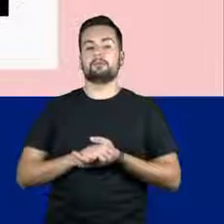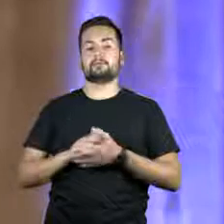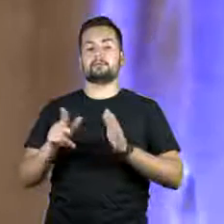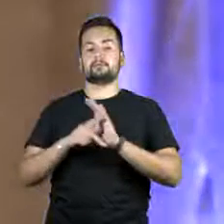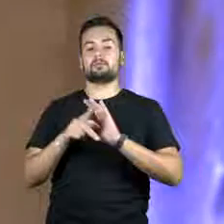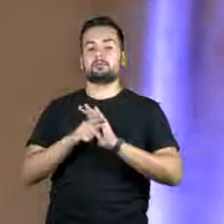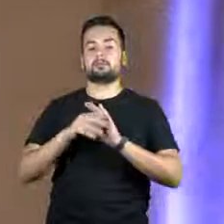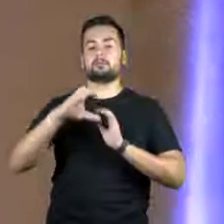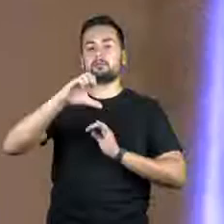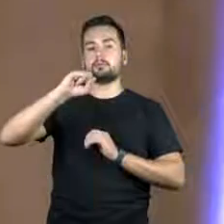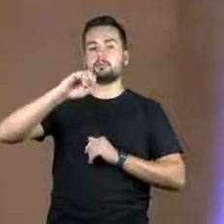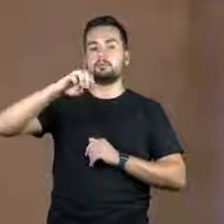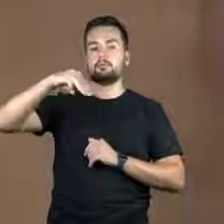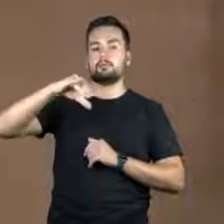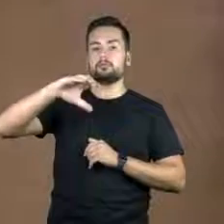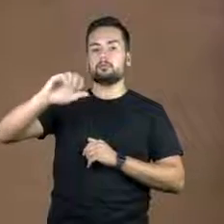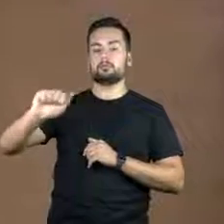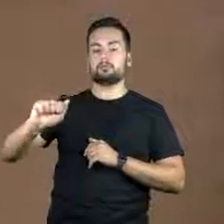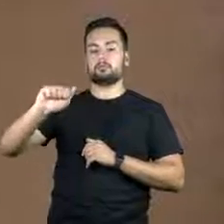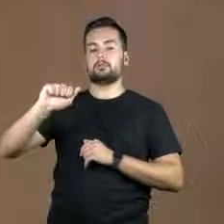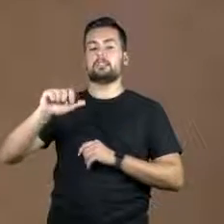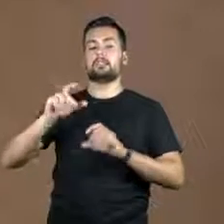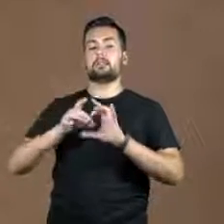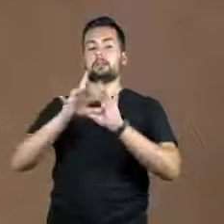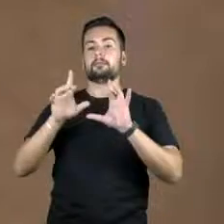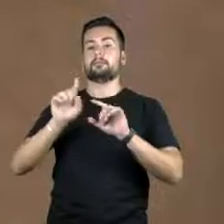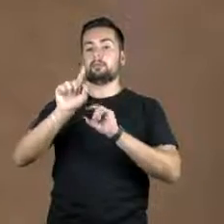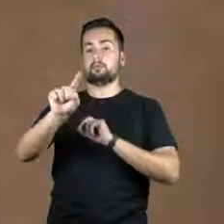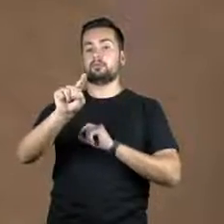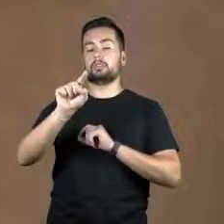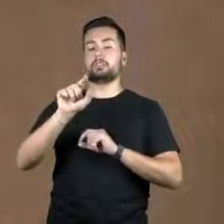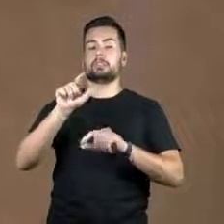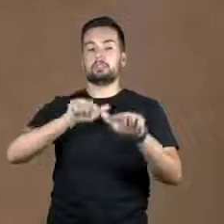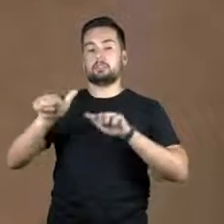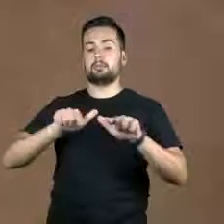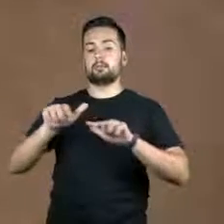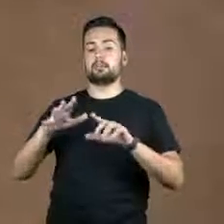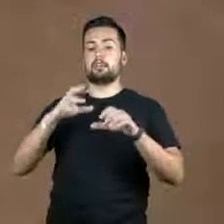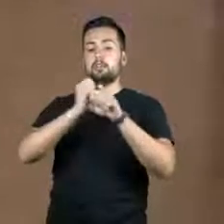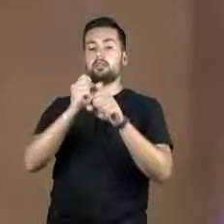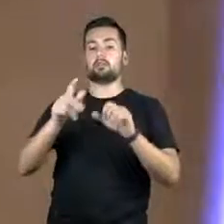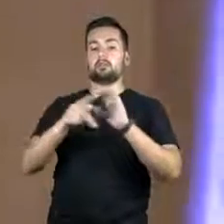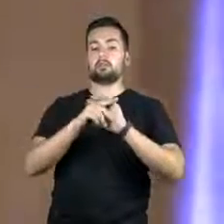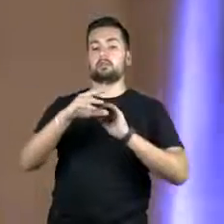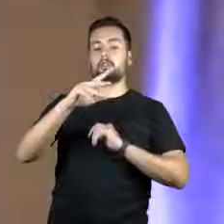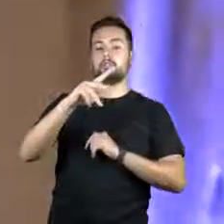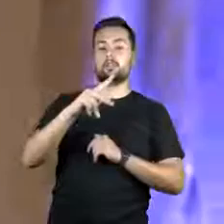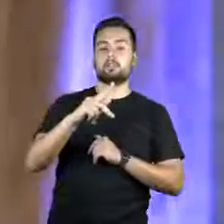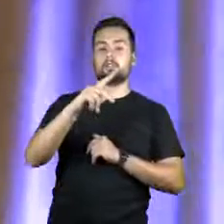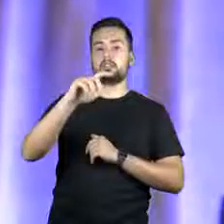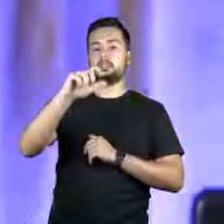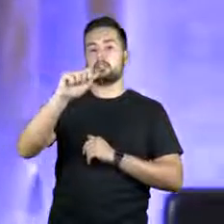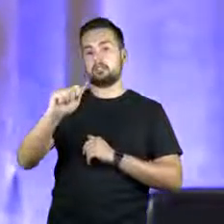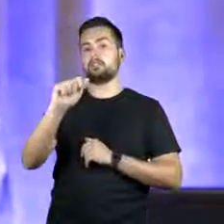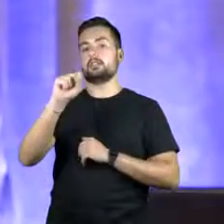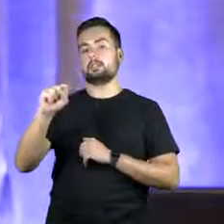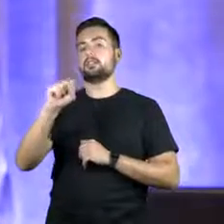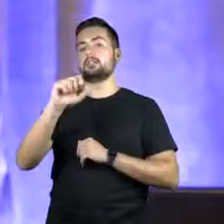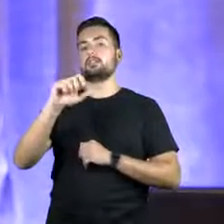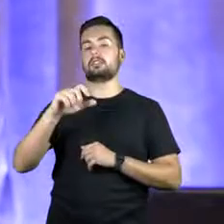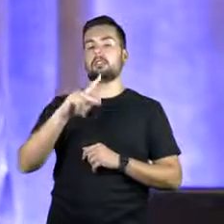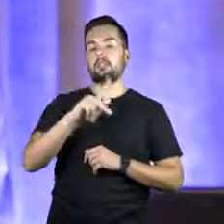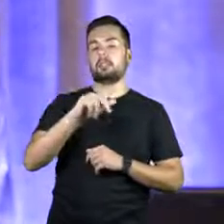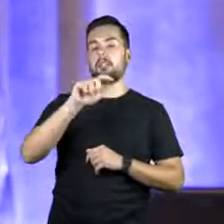ações dinâmicas, ele vai te permitir trabalhar, né, que são o tal dos Ks, né, o KH e o KV. Né? Então, o que vocês